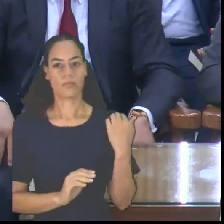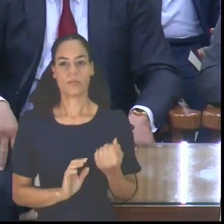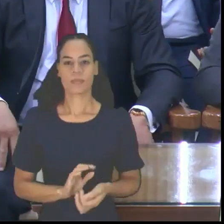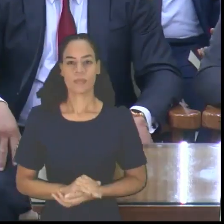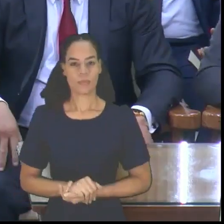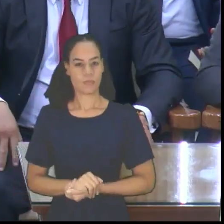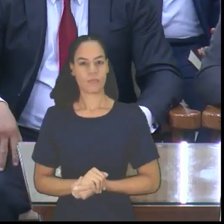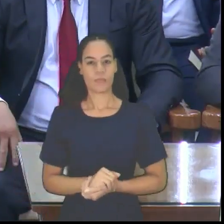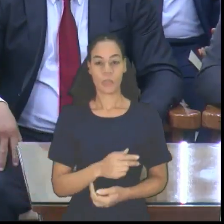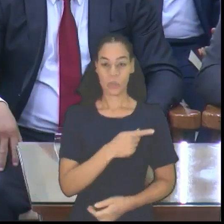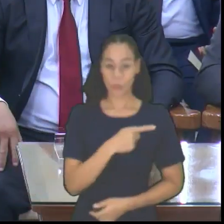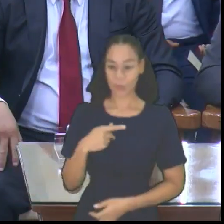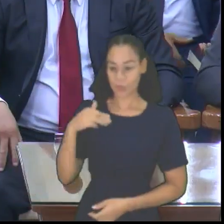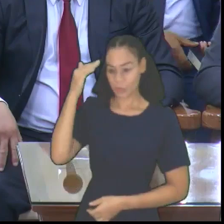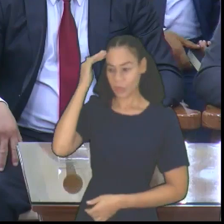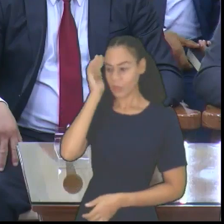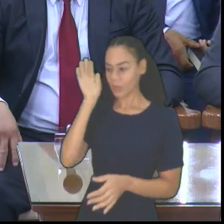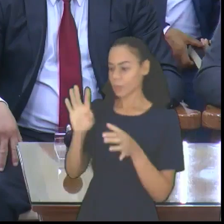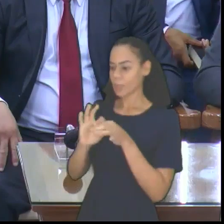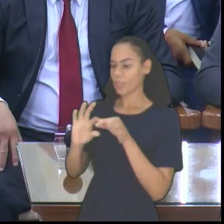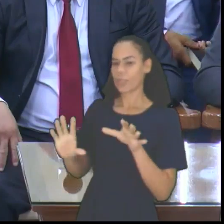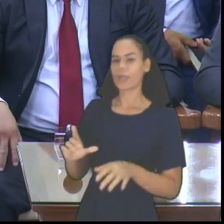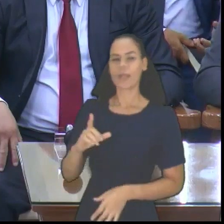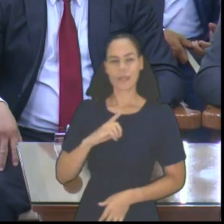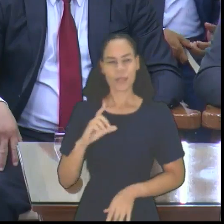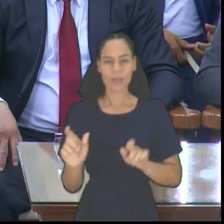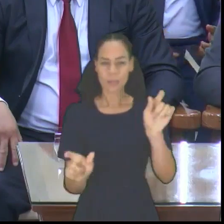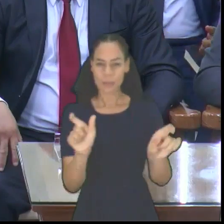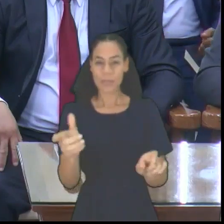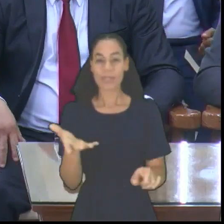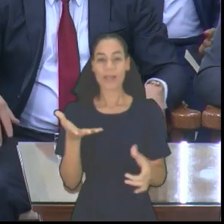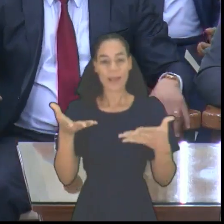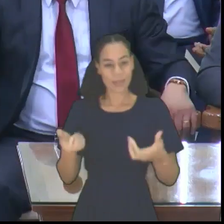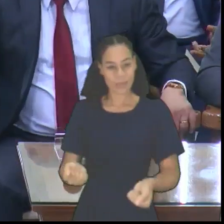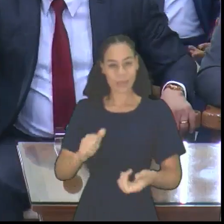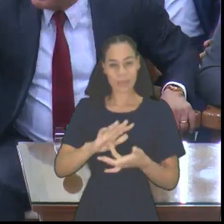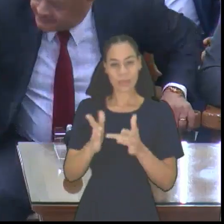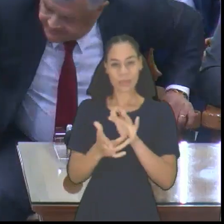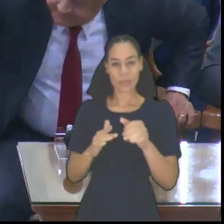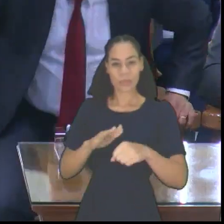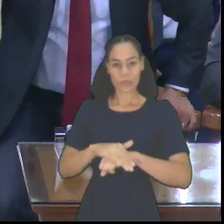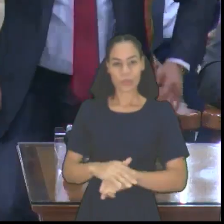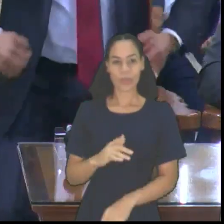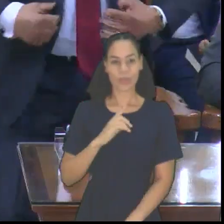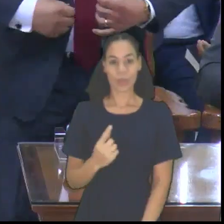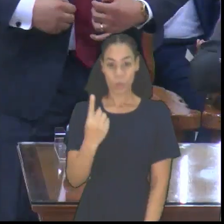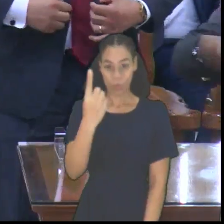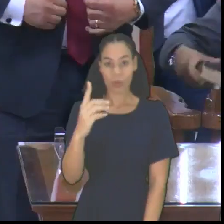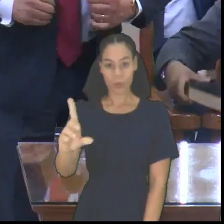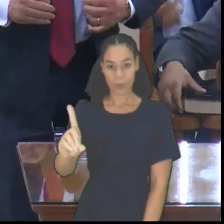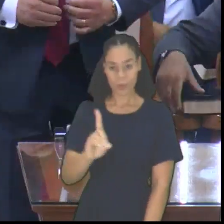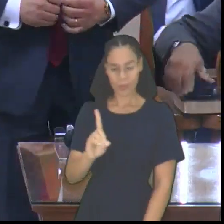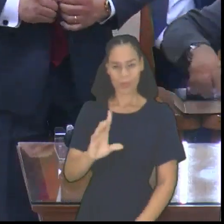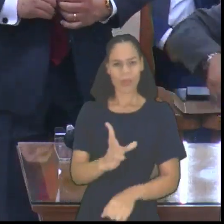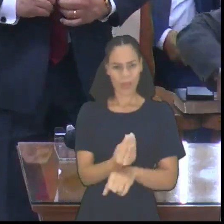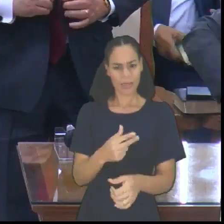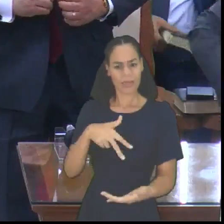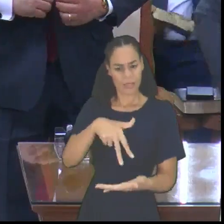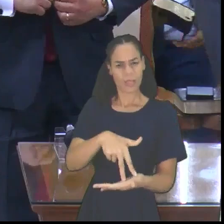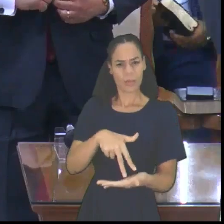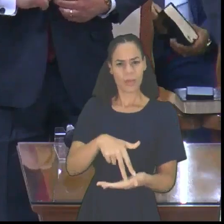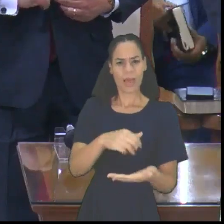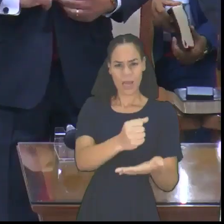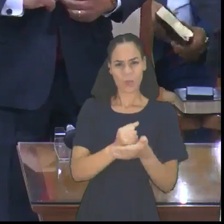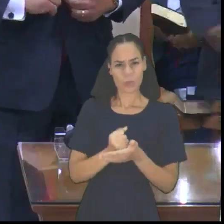Com autorização do pastor, é alguém para Jesus essa noite? Tem uma vida para Jesus. Fique de pé, igreja. Traga essa pessoa aqui,